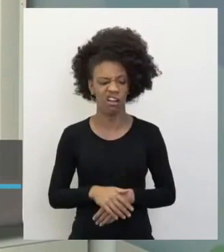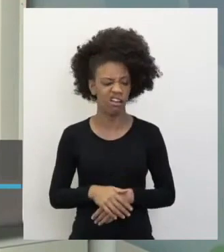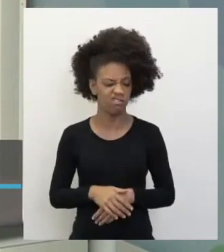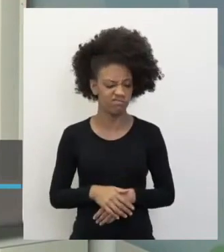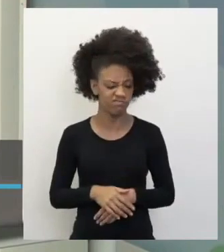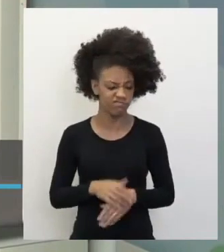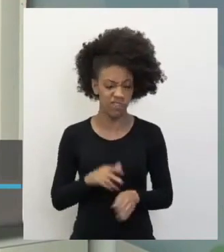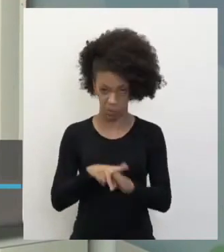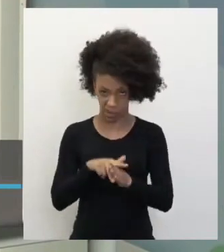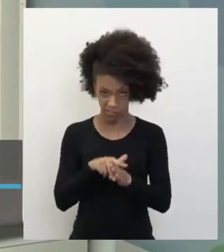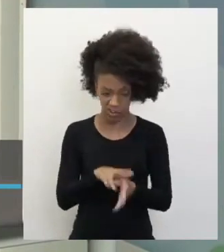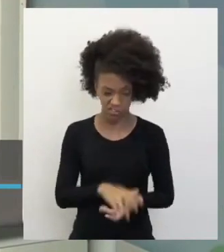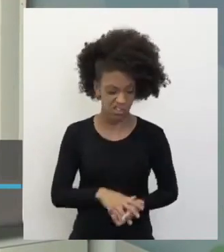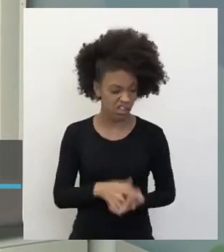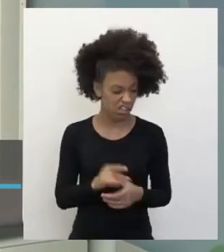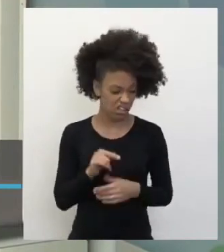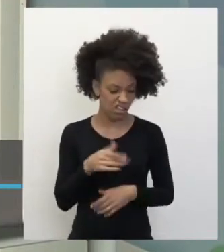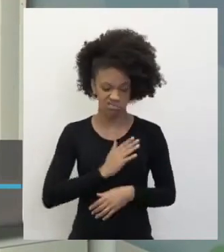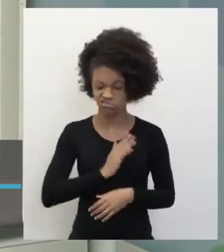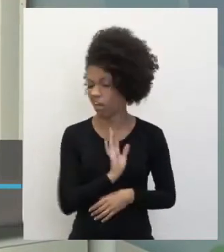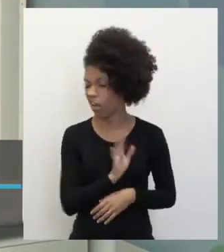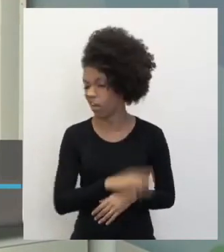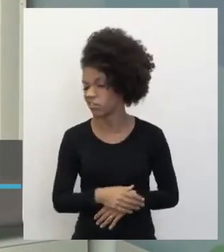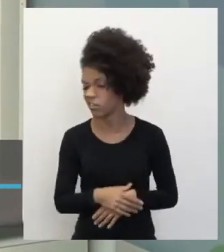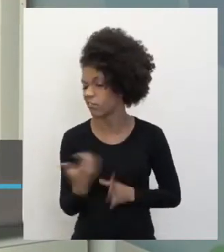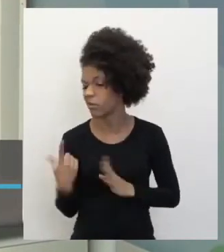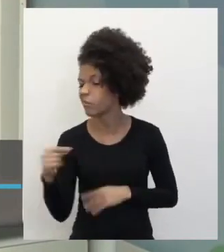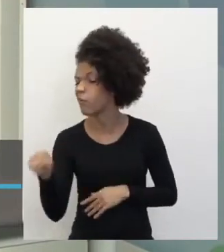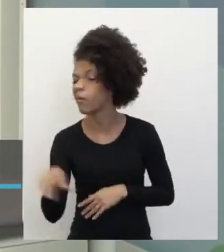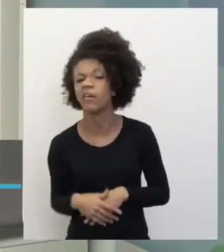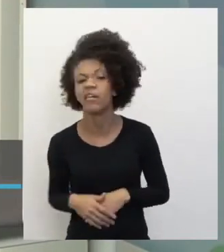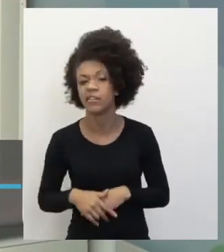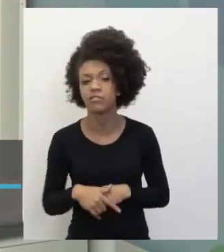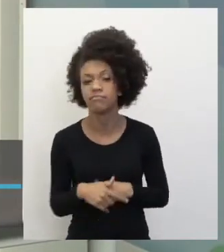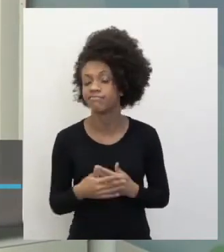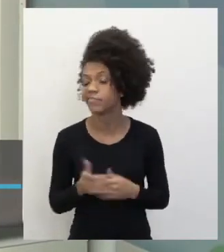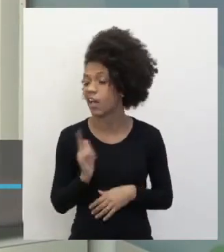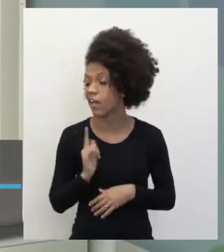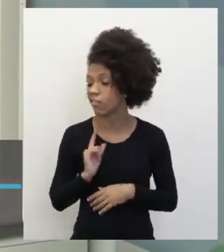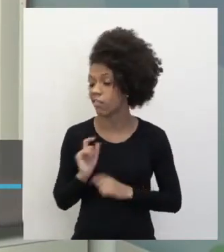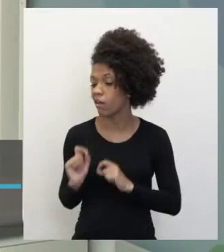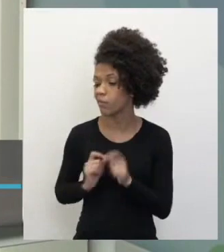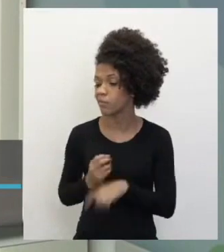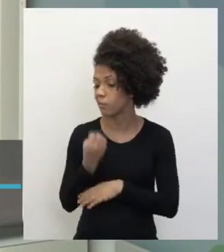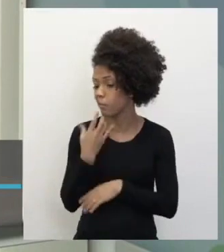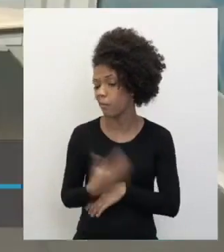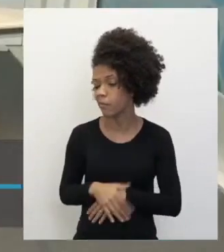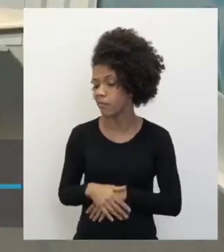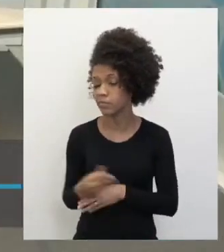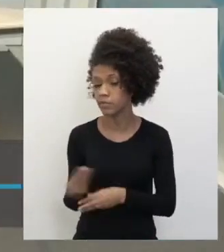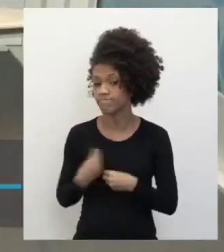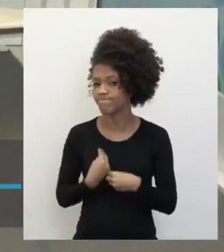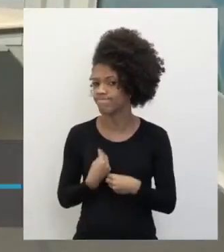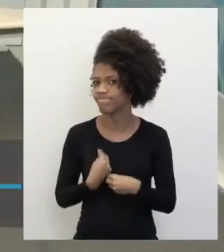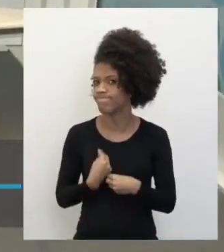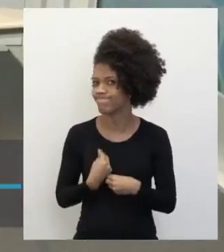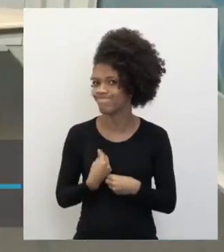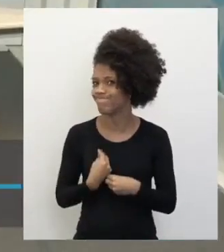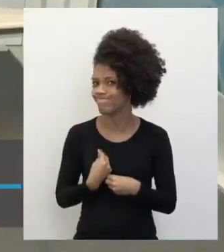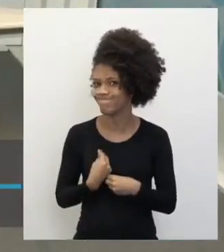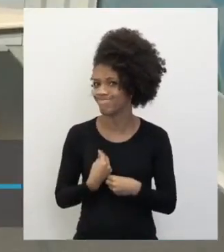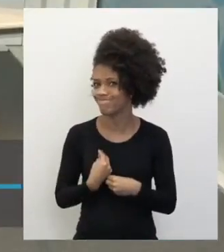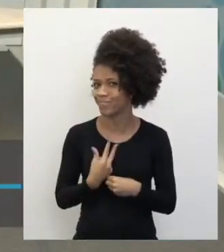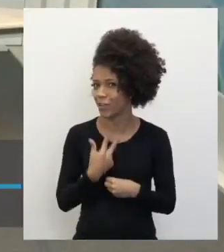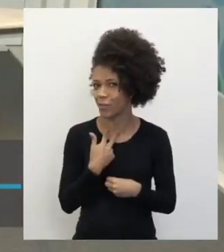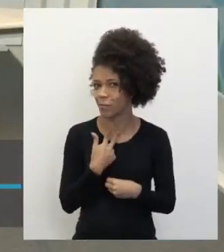aqui, vou embora, vou pro feudo vizinho lá, acho que ele tem coisa melhor para me oferecer. E o contrato de fidelidade, né?